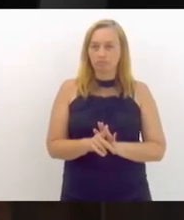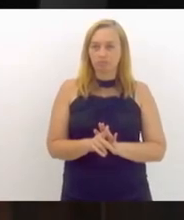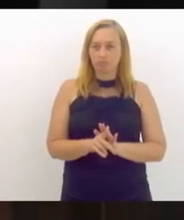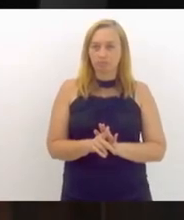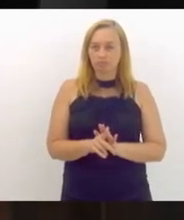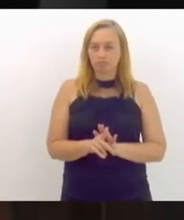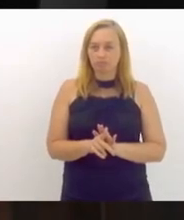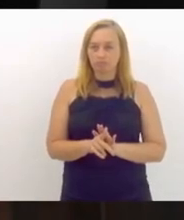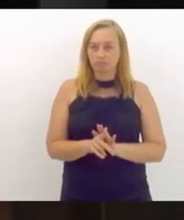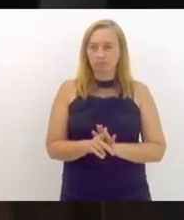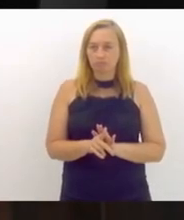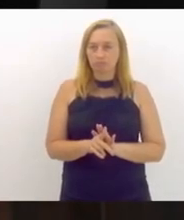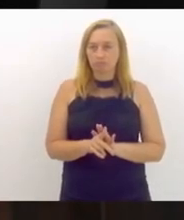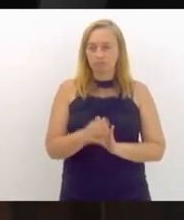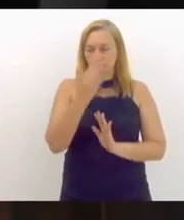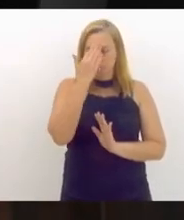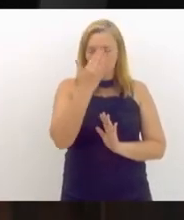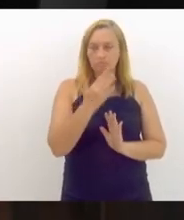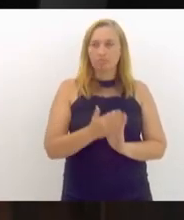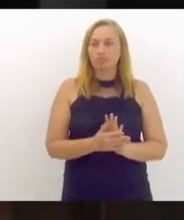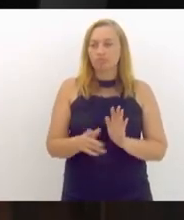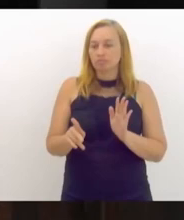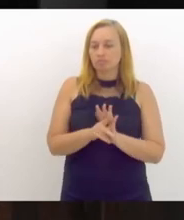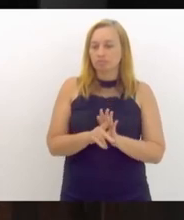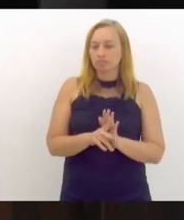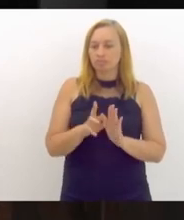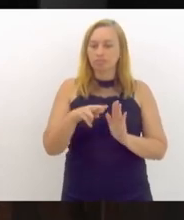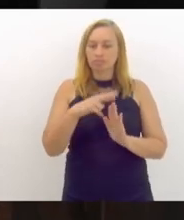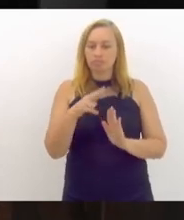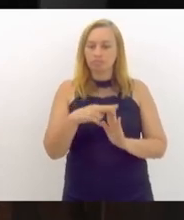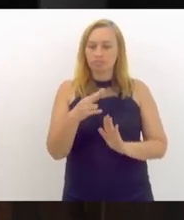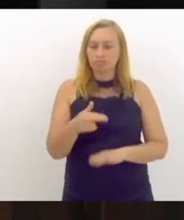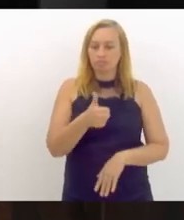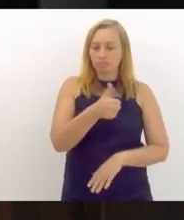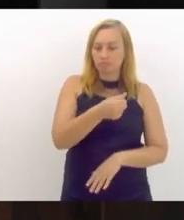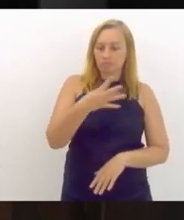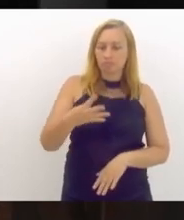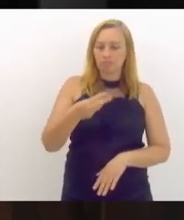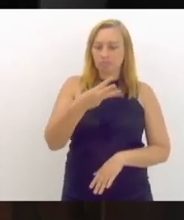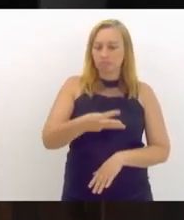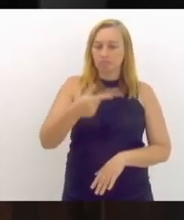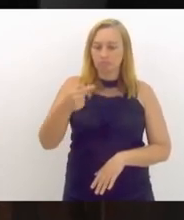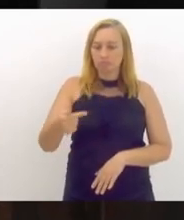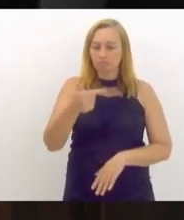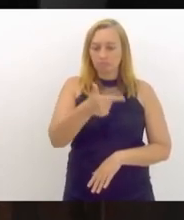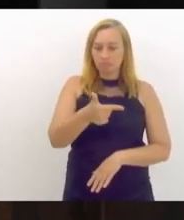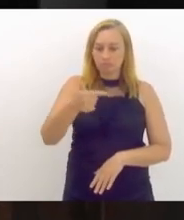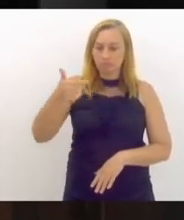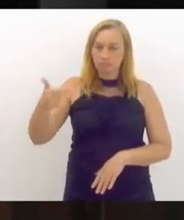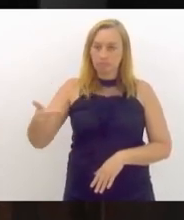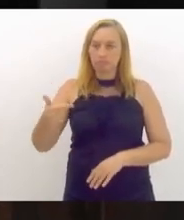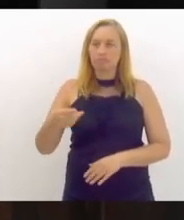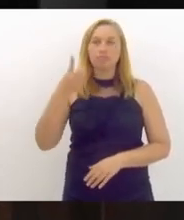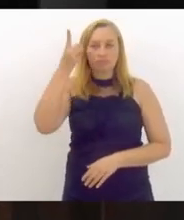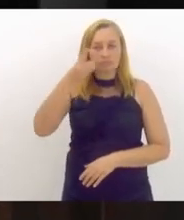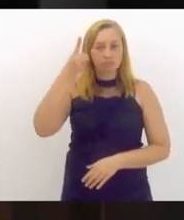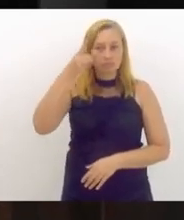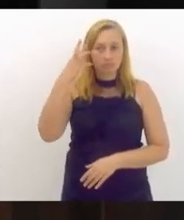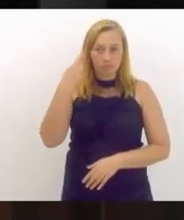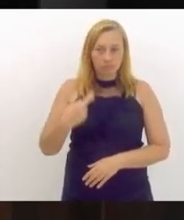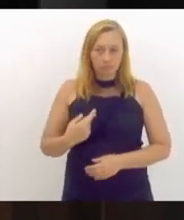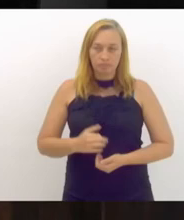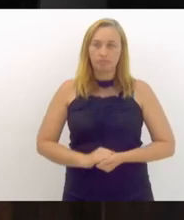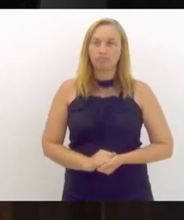Tá. Obrigado. Projeto de resolução número 1437-2022, de autoria da deputada Renata